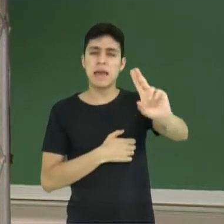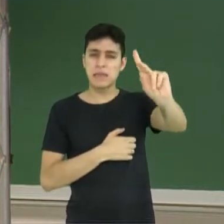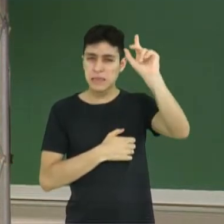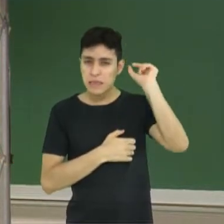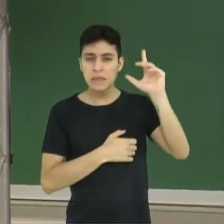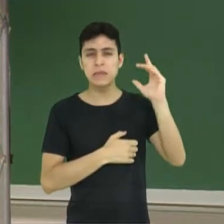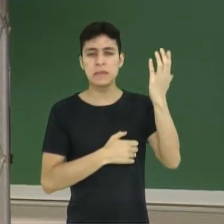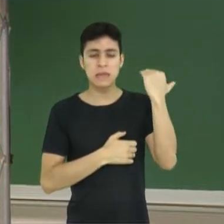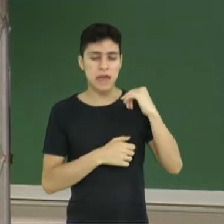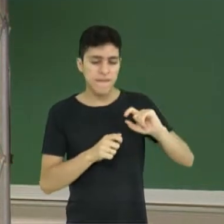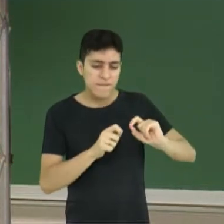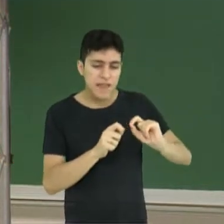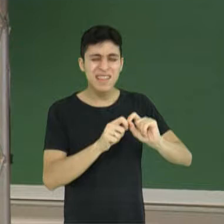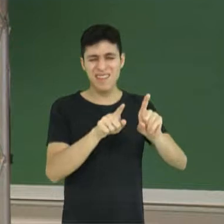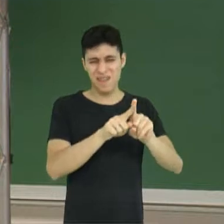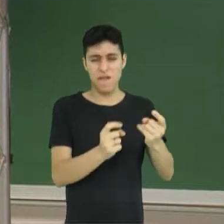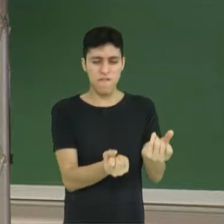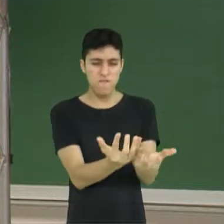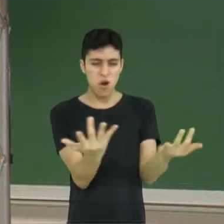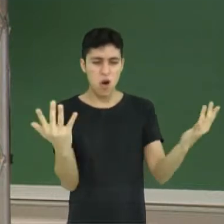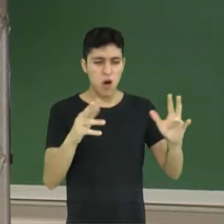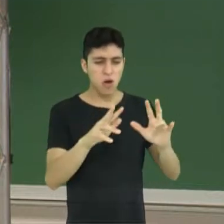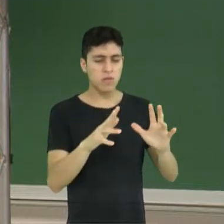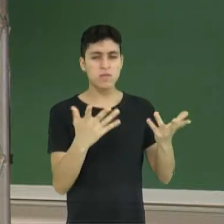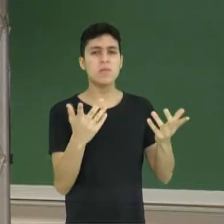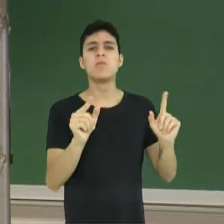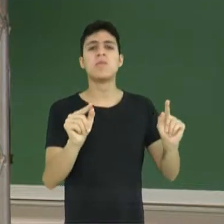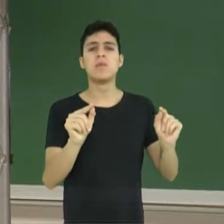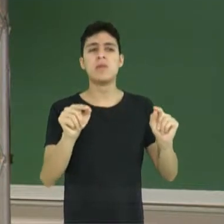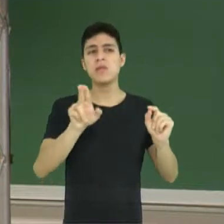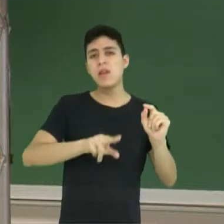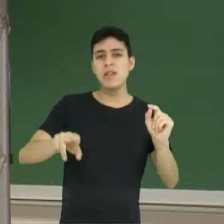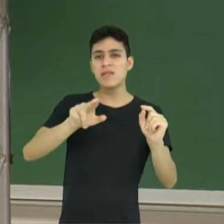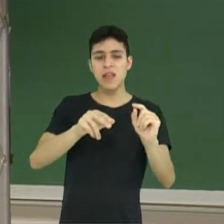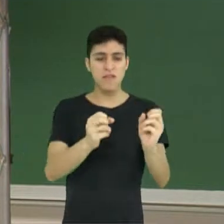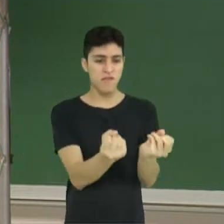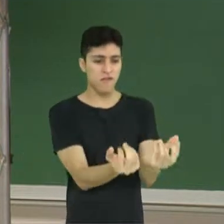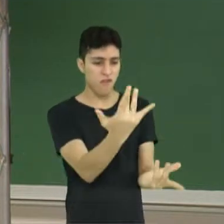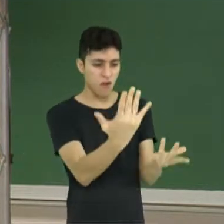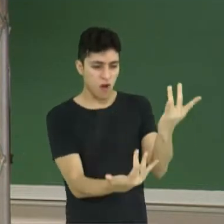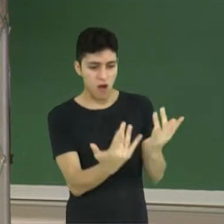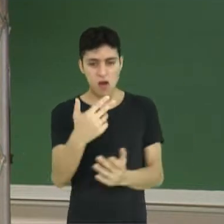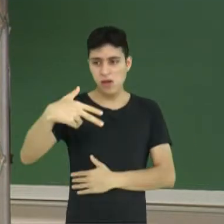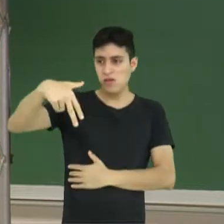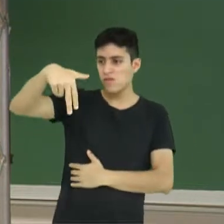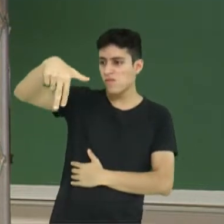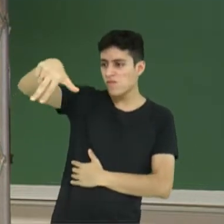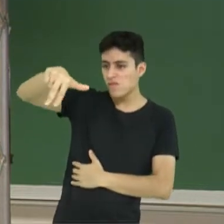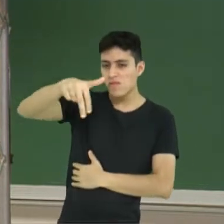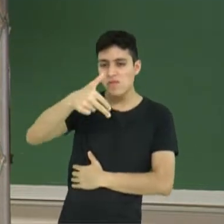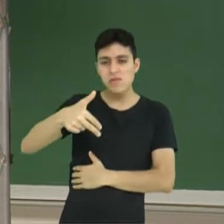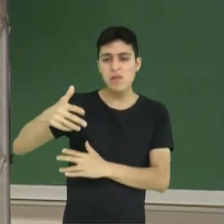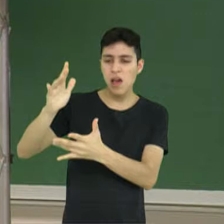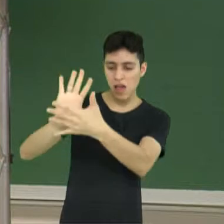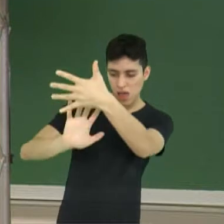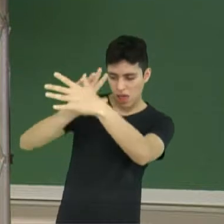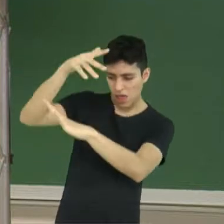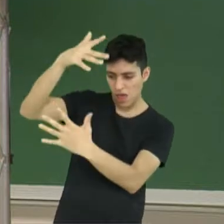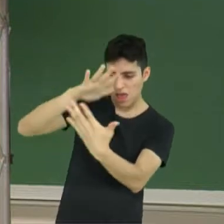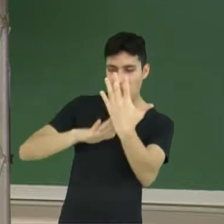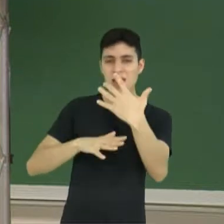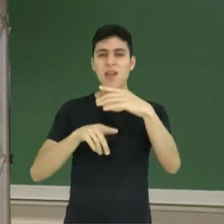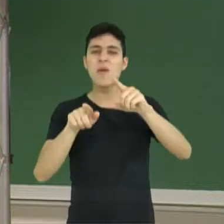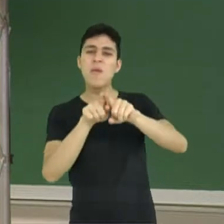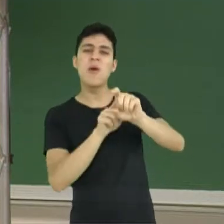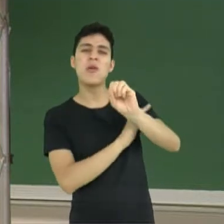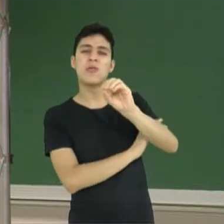faziam seus fogos na caverna, eles trabalhavam com sombras refletidas nas paredes das cavernas. Né? Então não deixa de ser